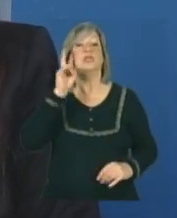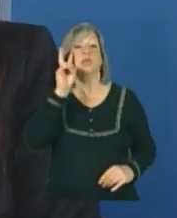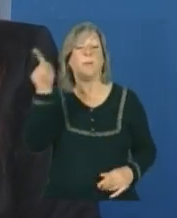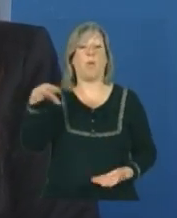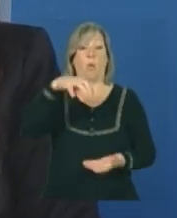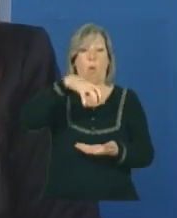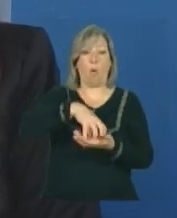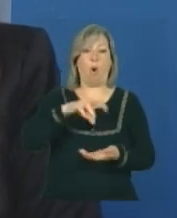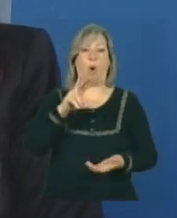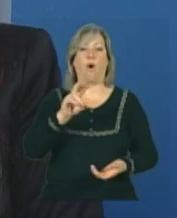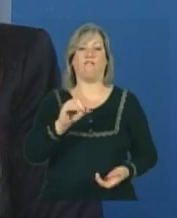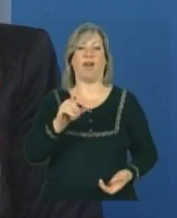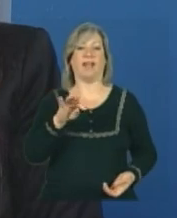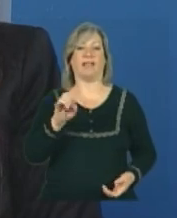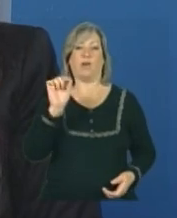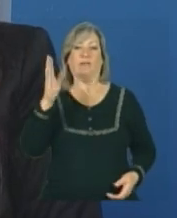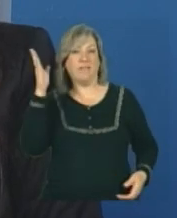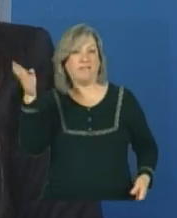volante,